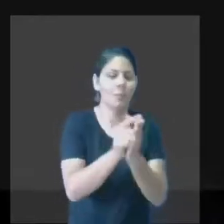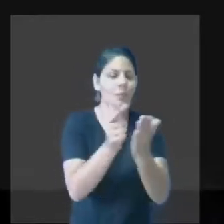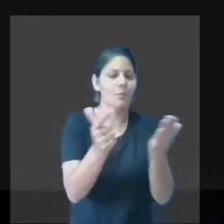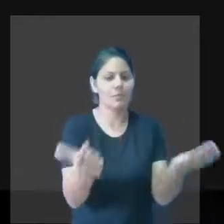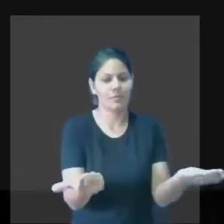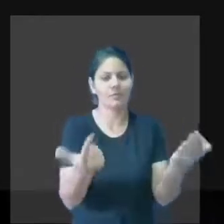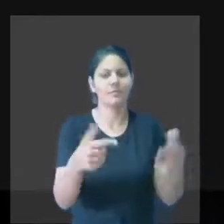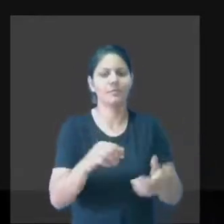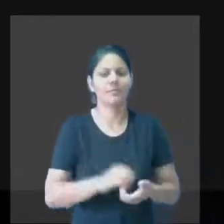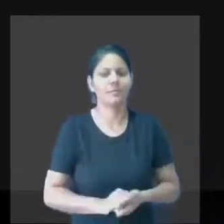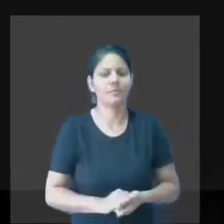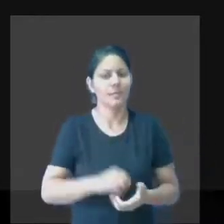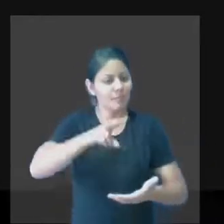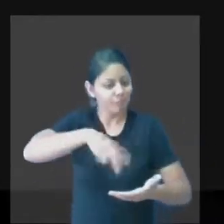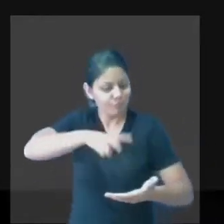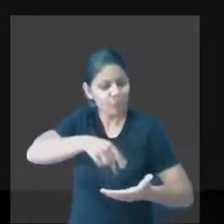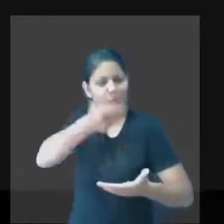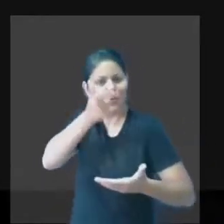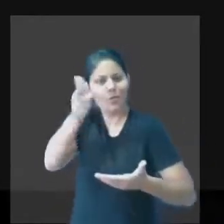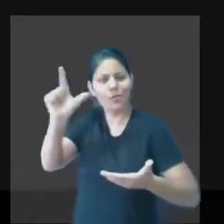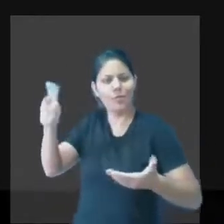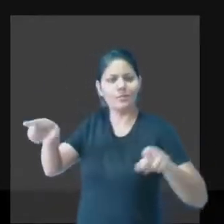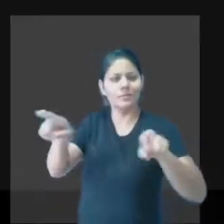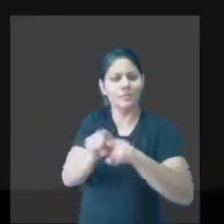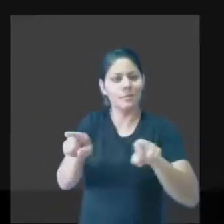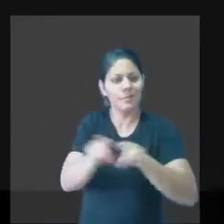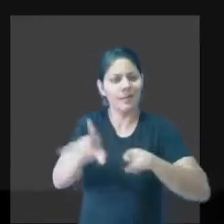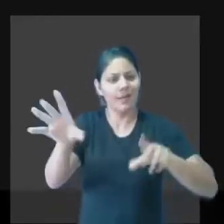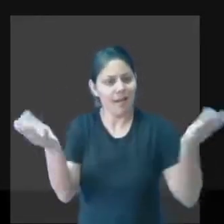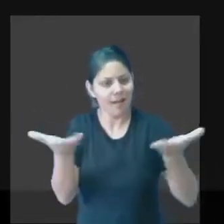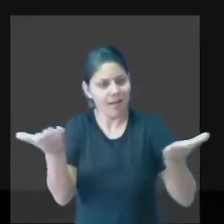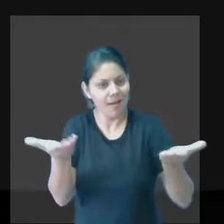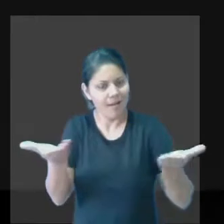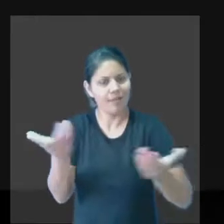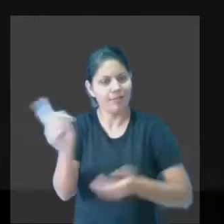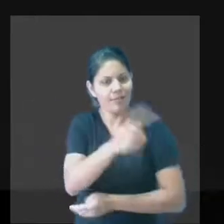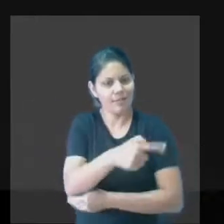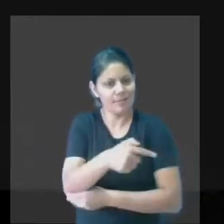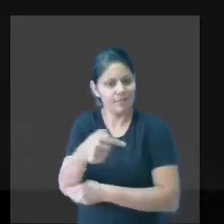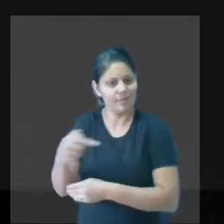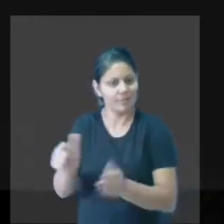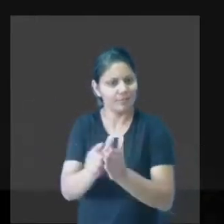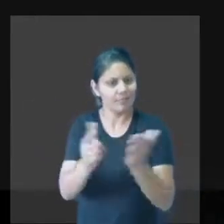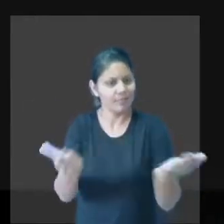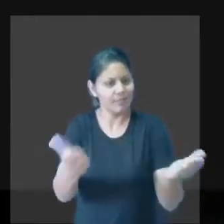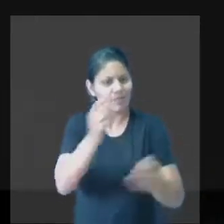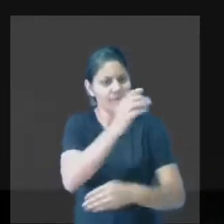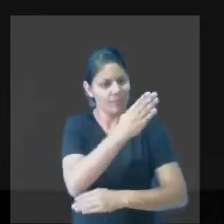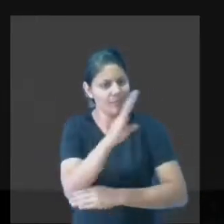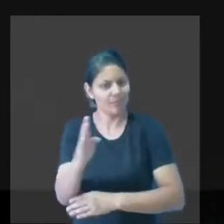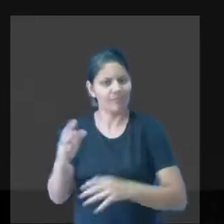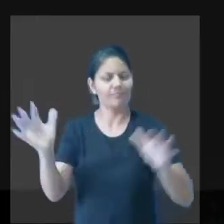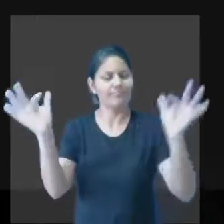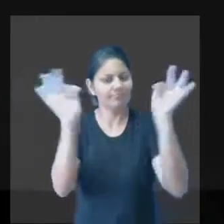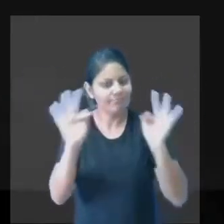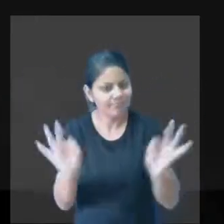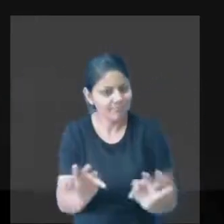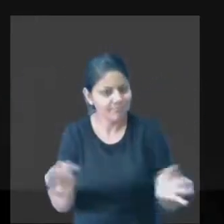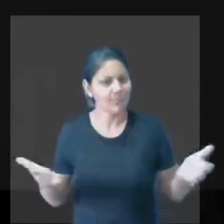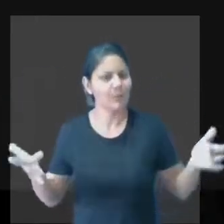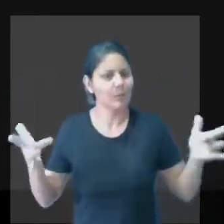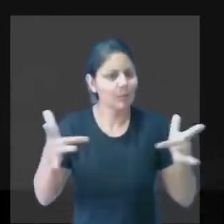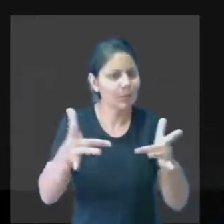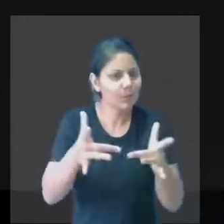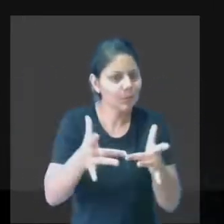pela leitura de outras instituições que também participam desta Semana do Livro da Biblioteca. Realmente uma alegria poder